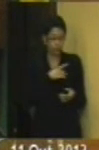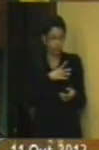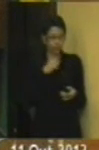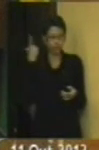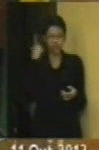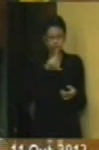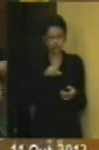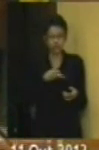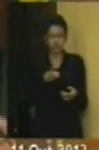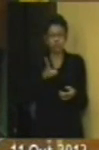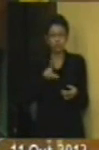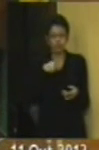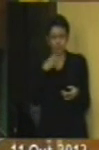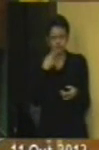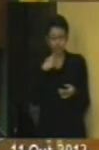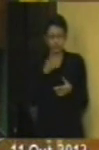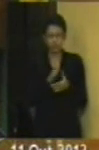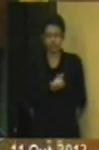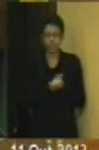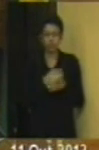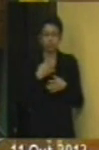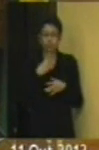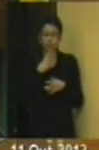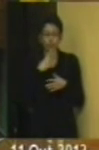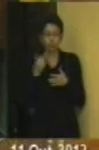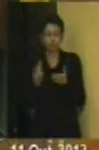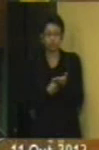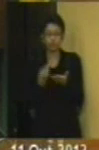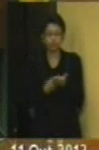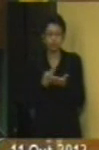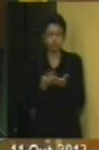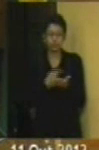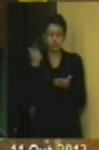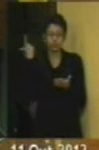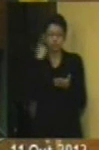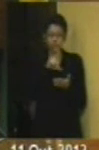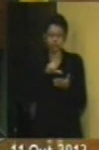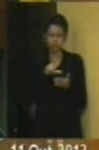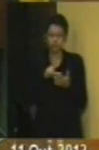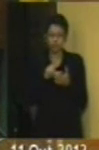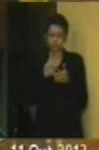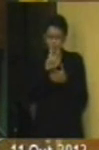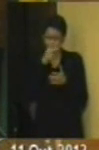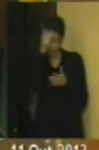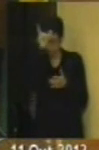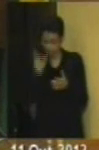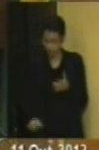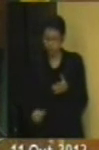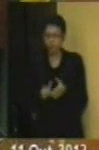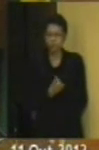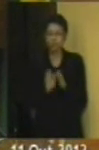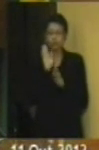isso a vitória não faz a gente reconhecer os nossos erros a vitória às vezes nos torna um tirano nos torna os de um déspota